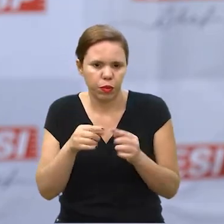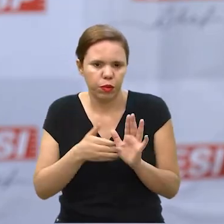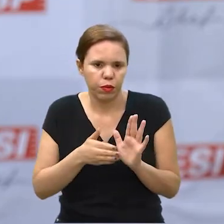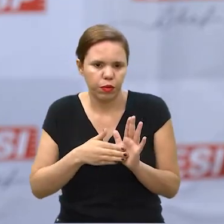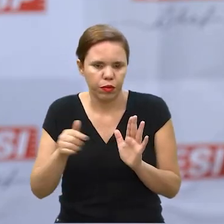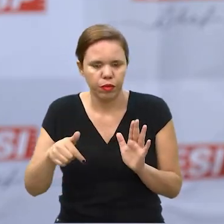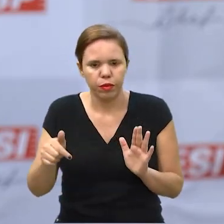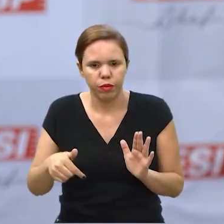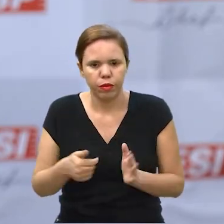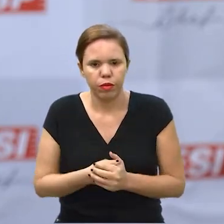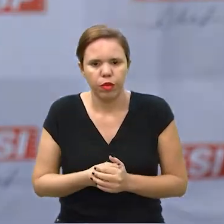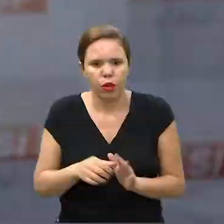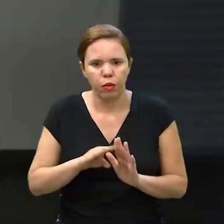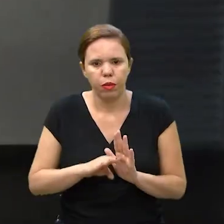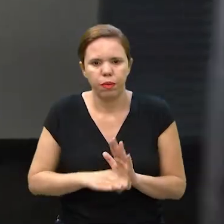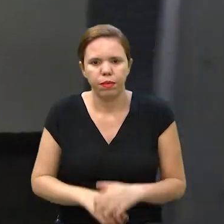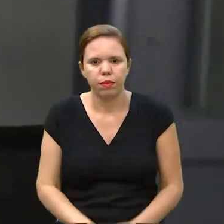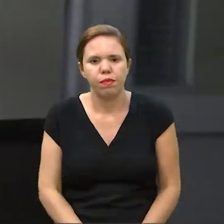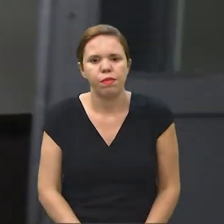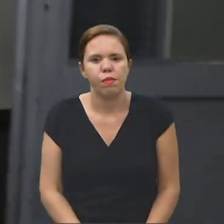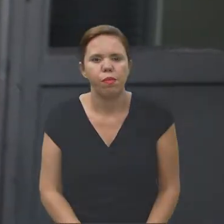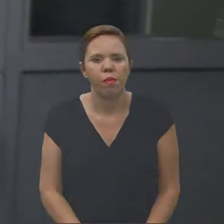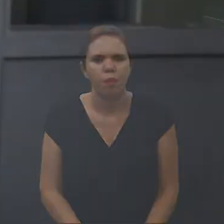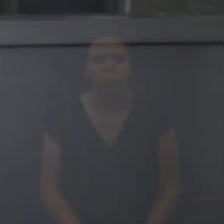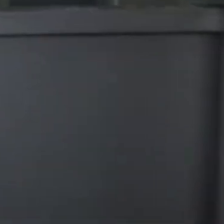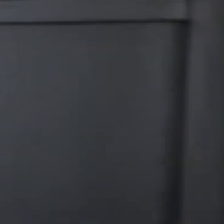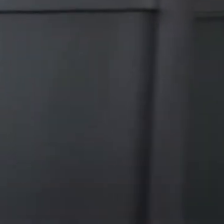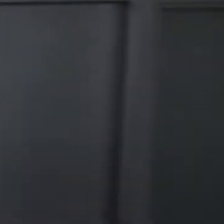proposta do programa.